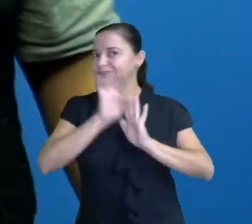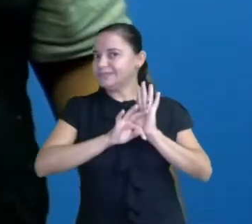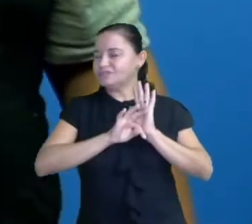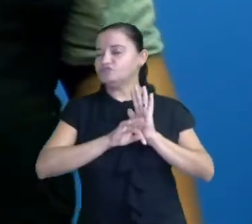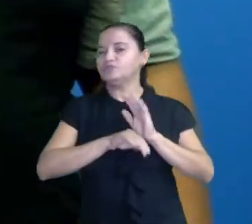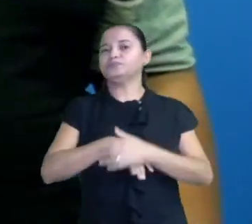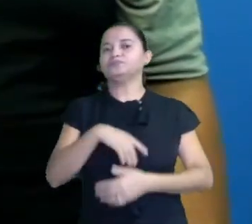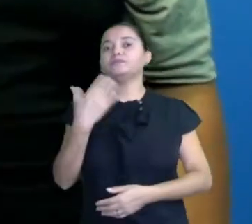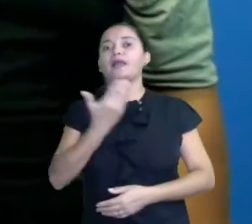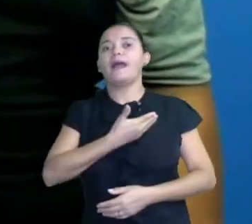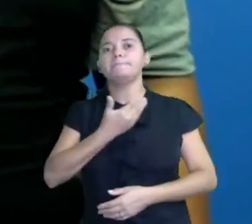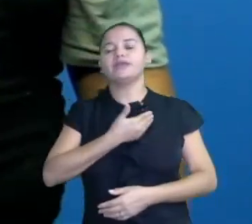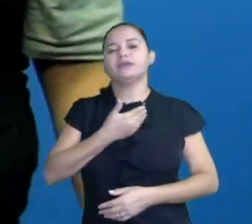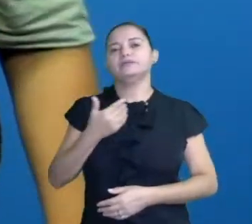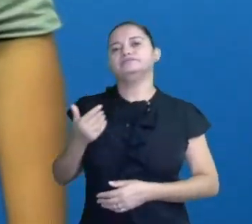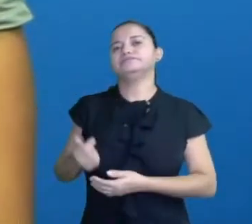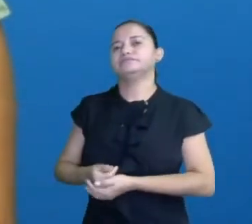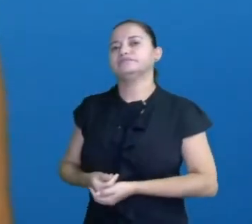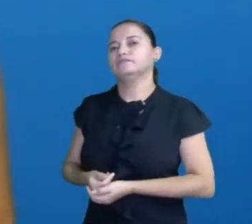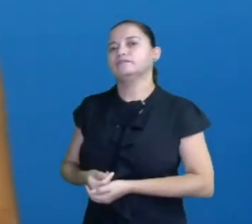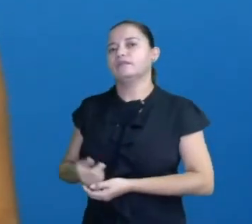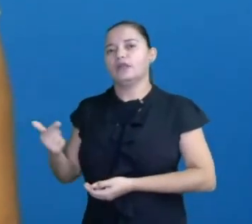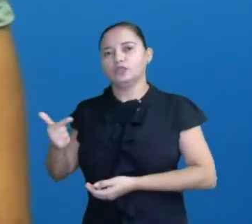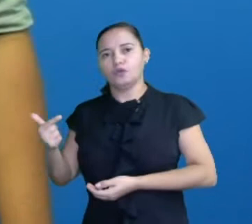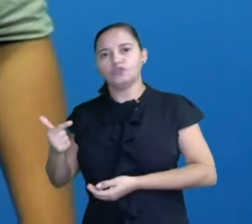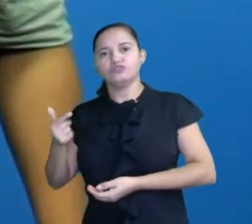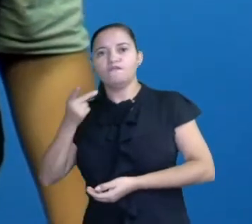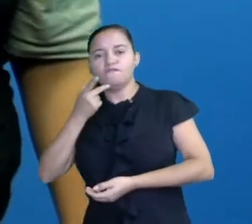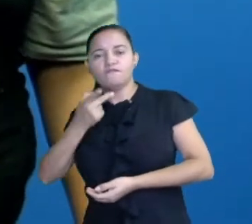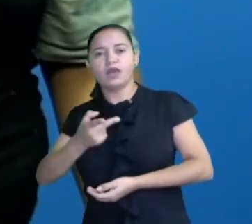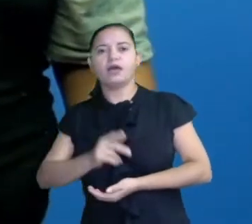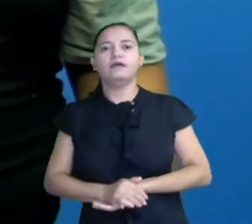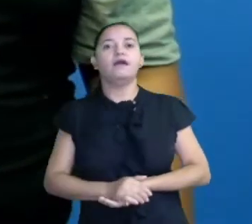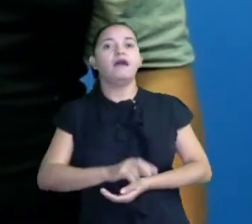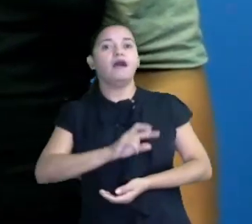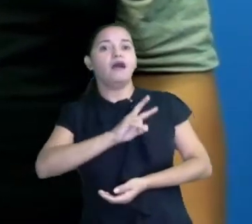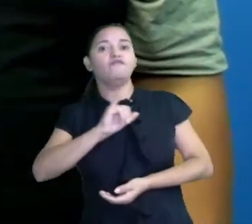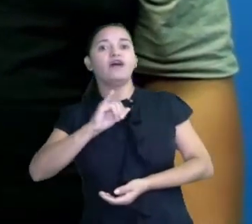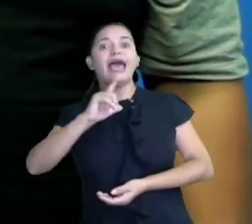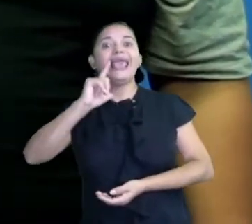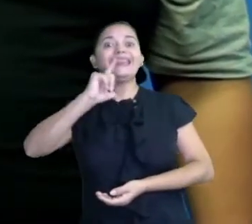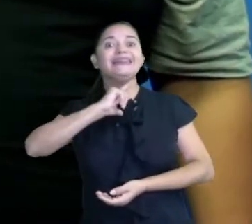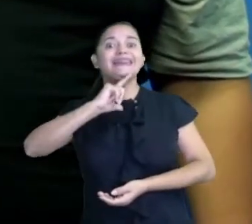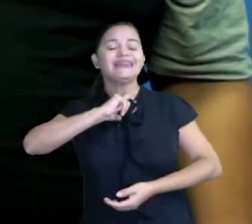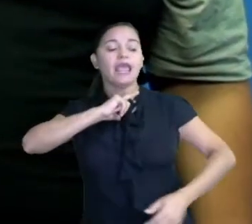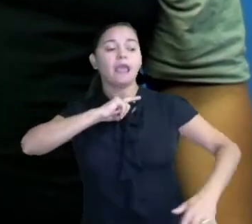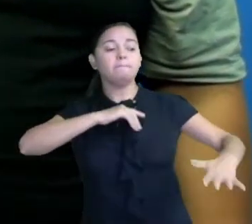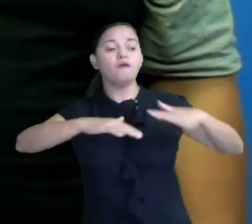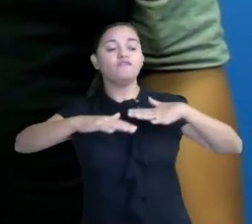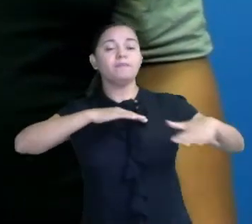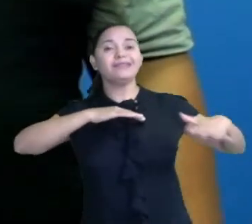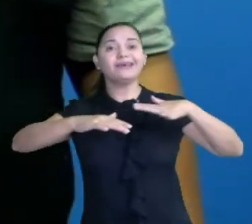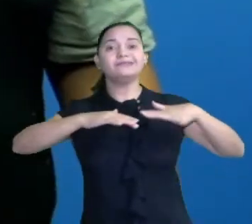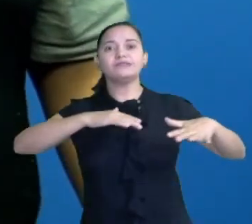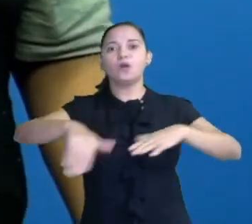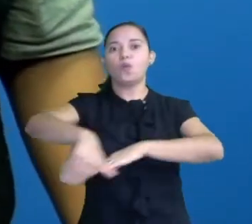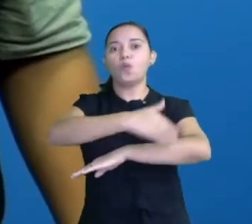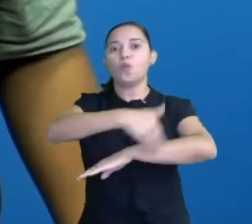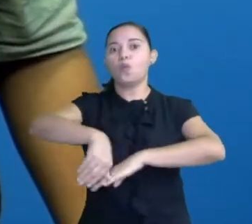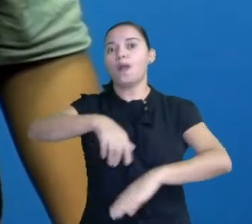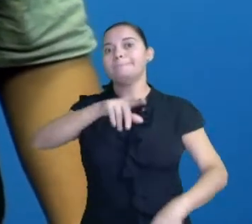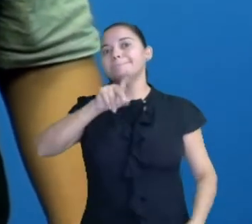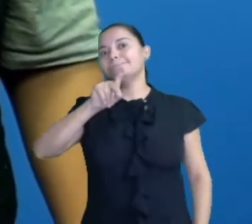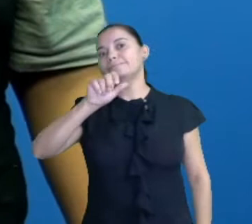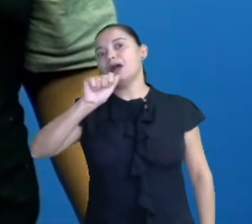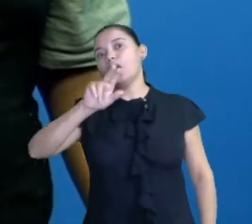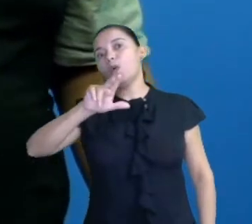A amiga 2 fala: vai ter manifestação na Avenida Paulista, a outra